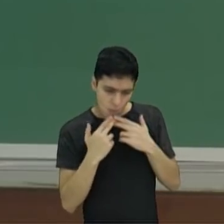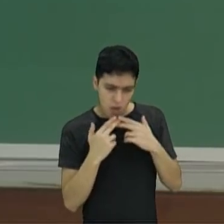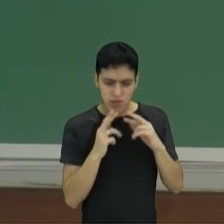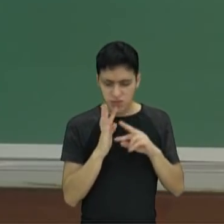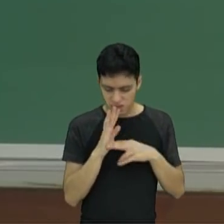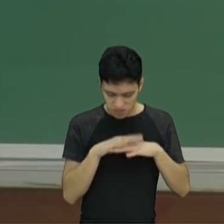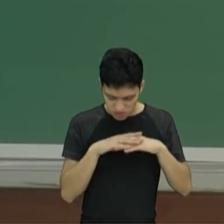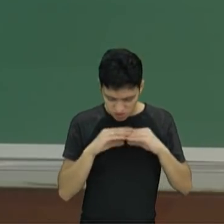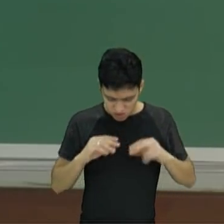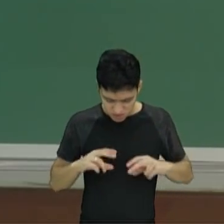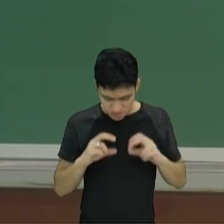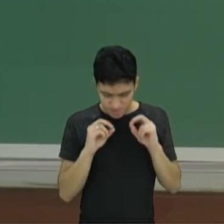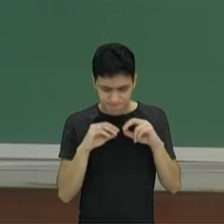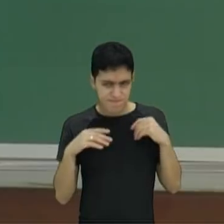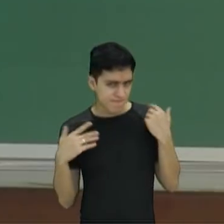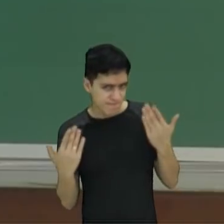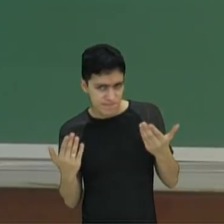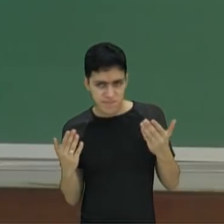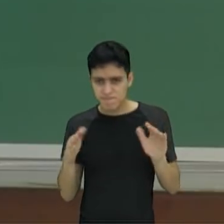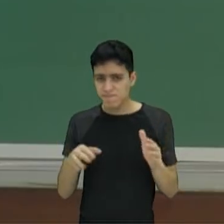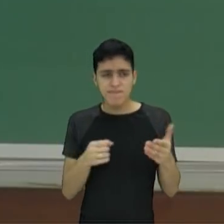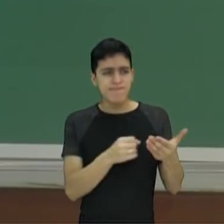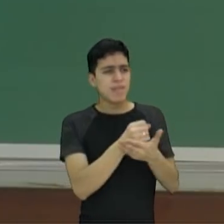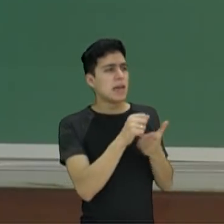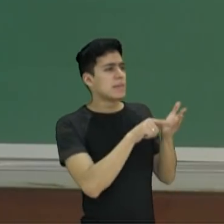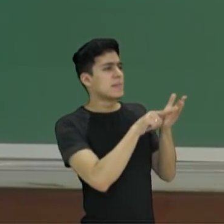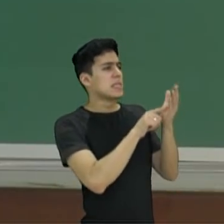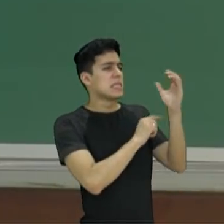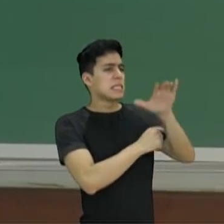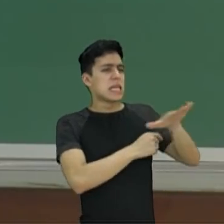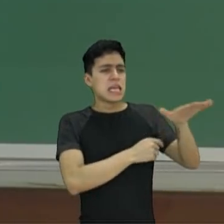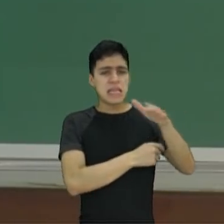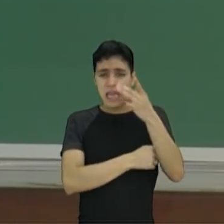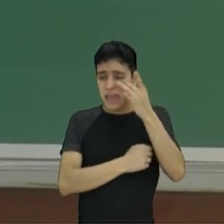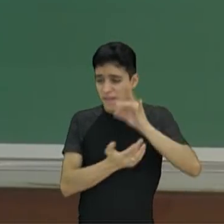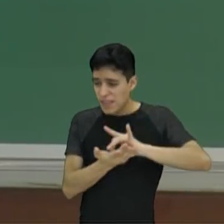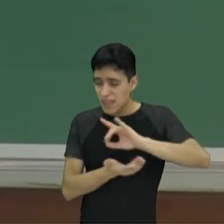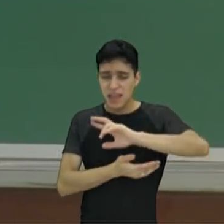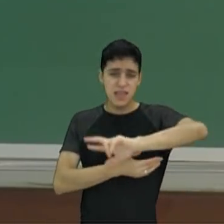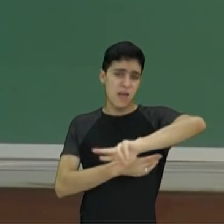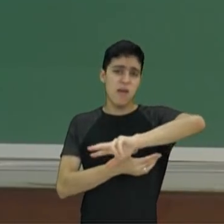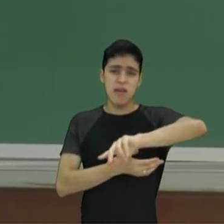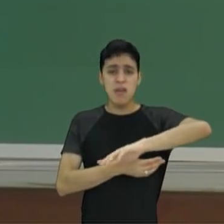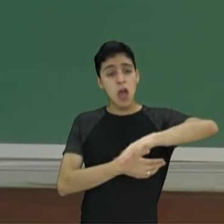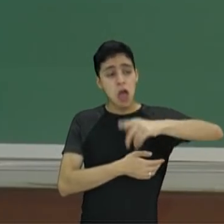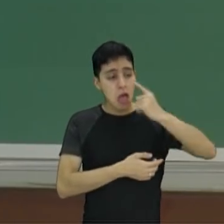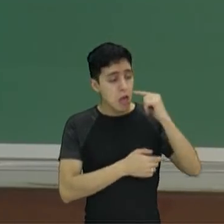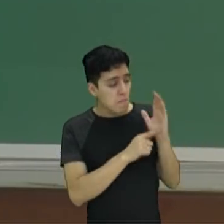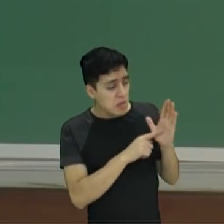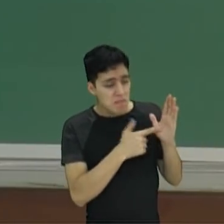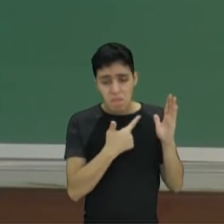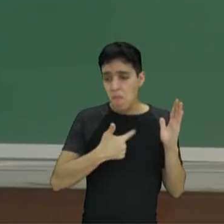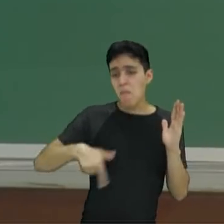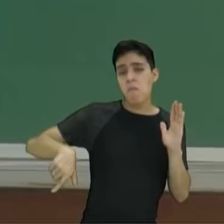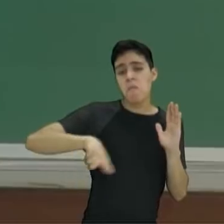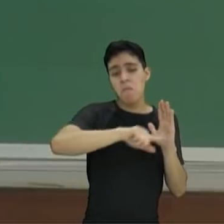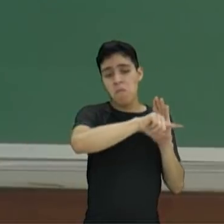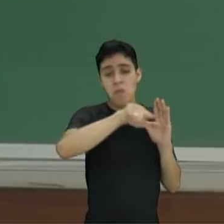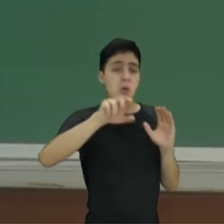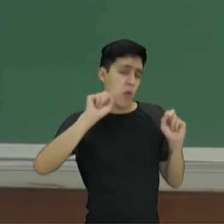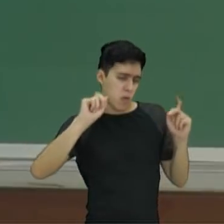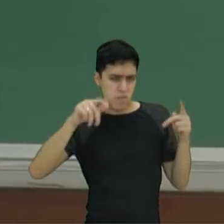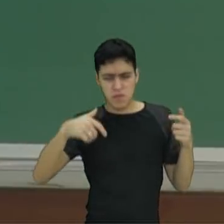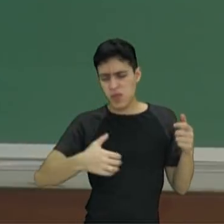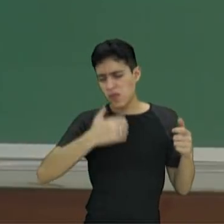se curassem. E, com base científica, os alunos conseguiram comprovar que essa afirmação não é verdadeira. A fruta, sim,